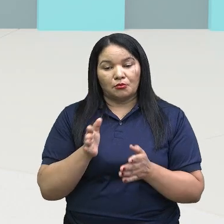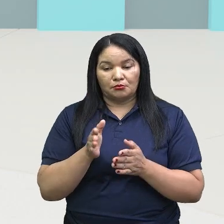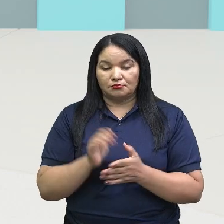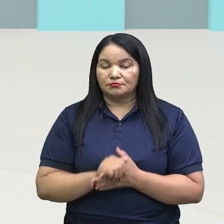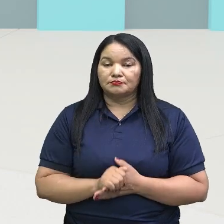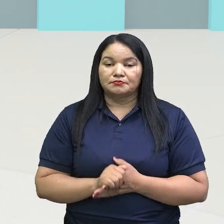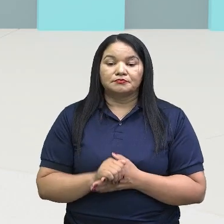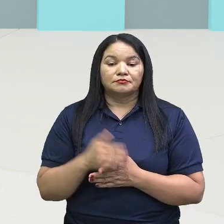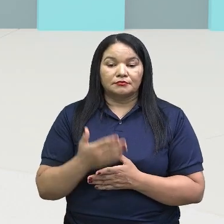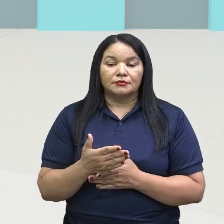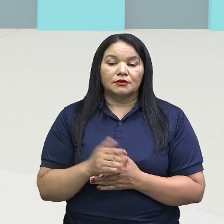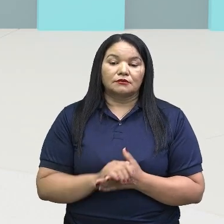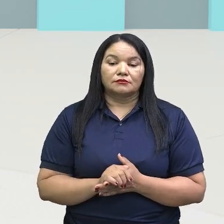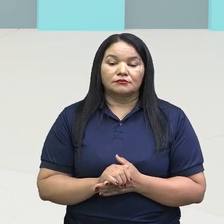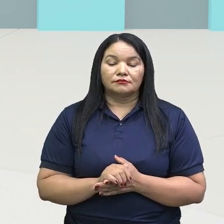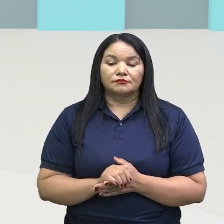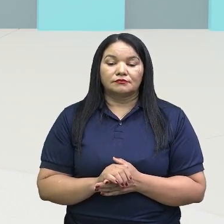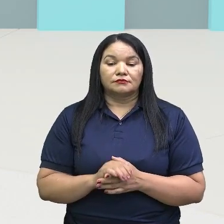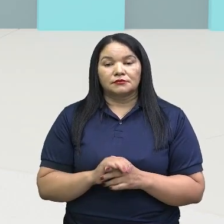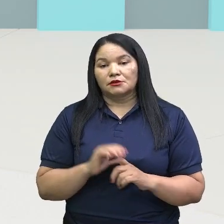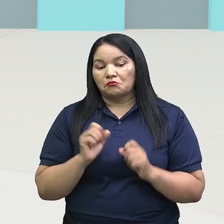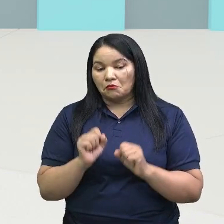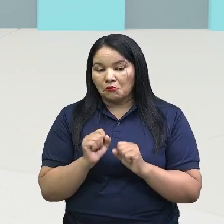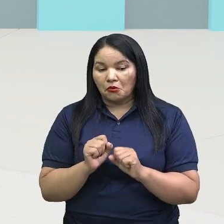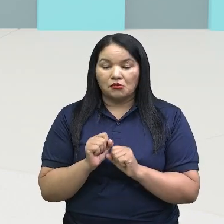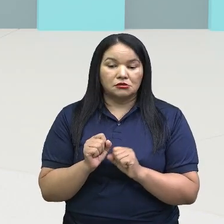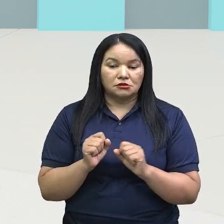Assim que, né? Quanto,